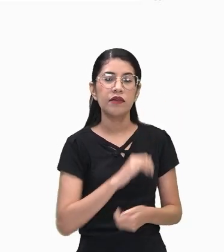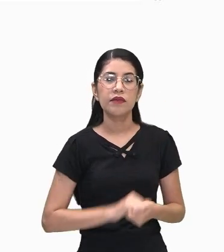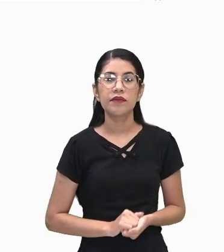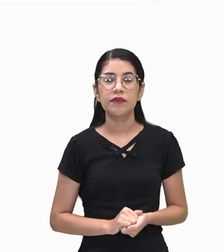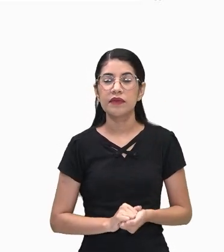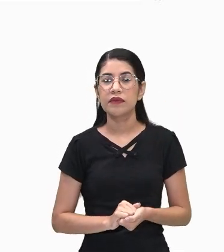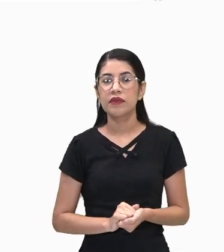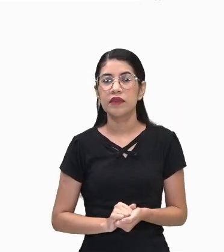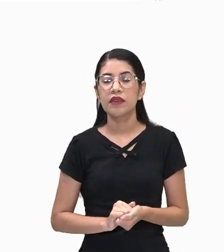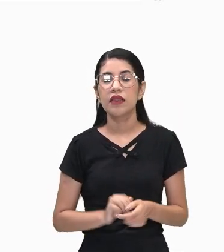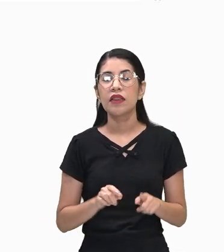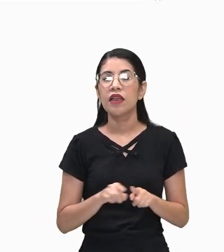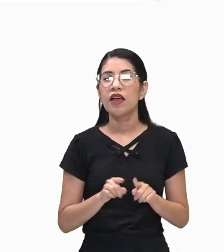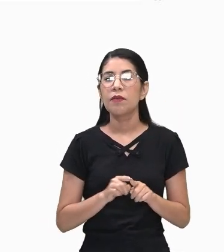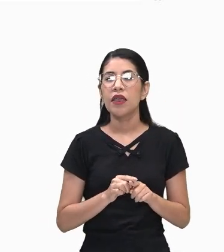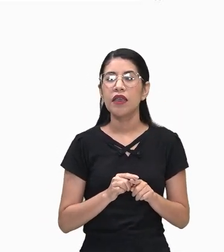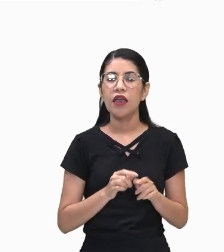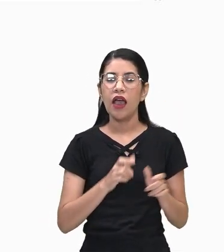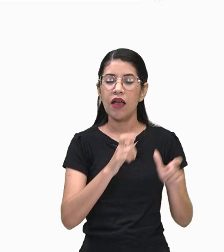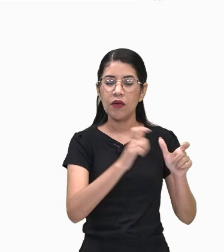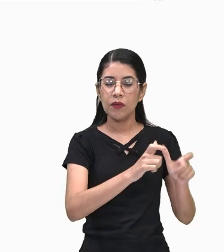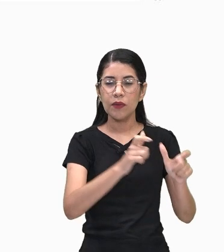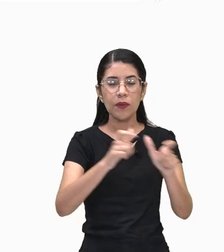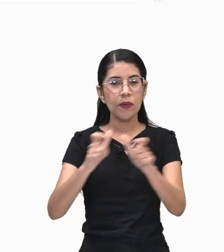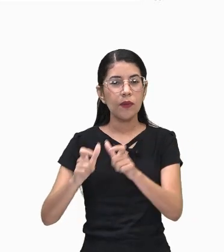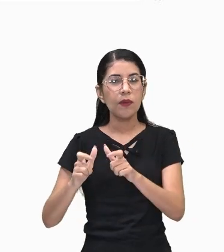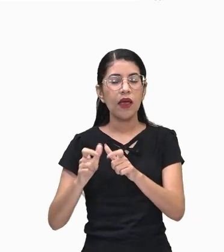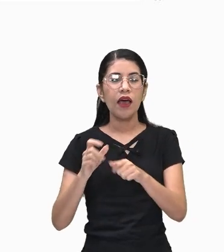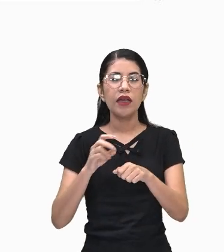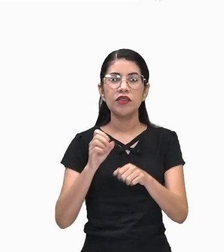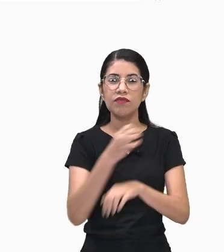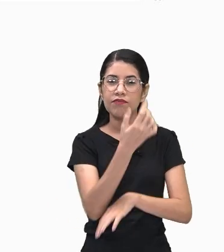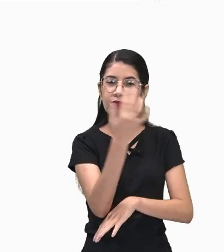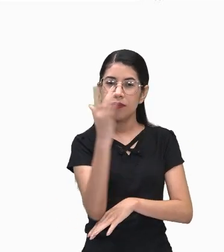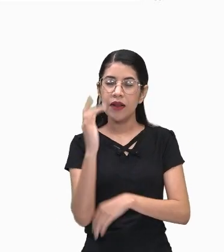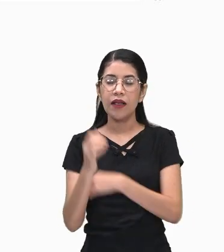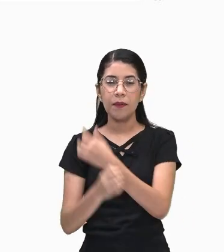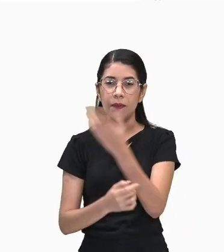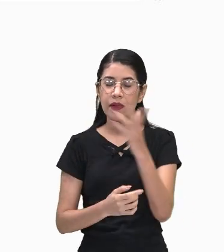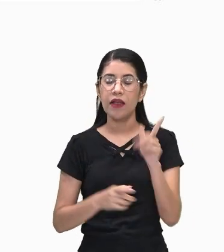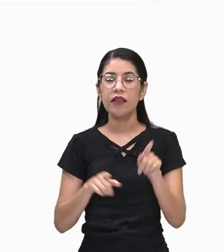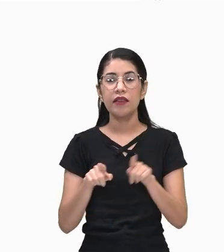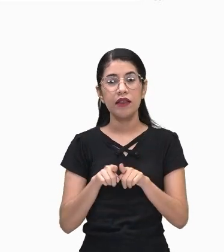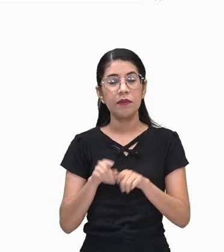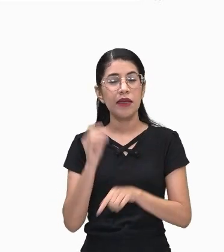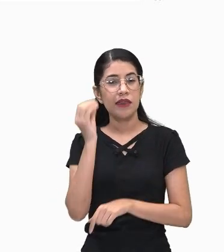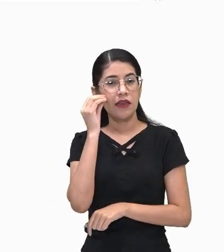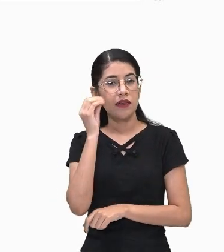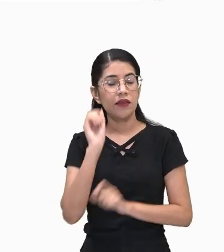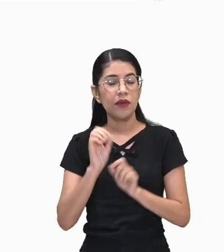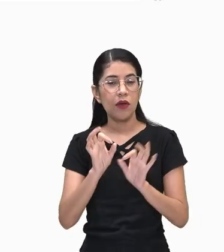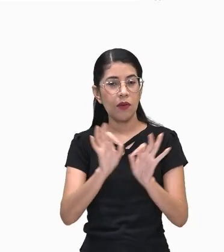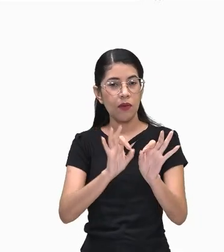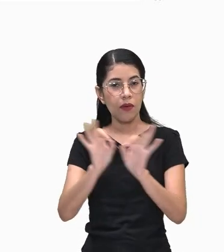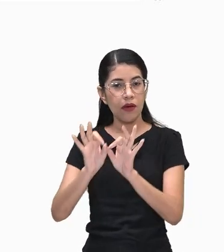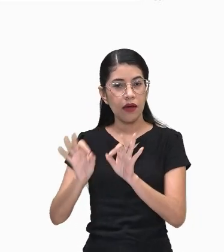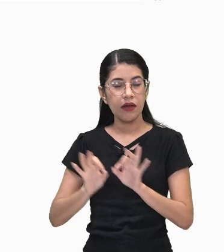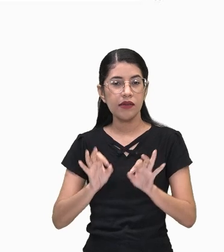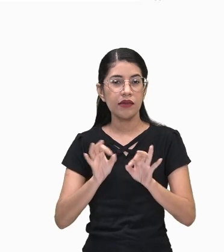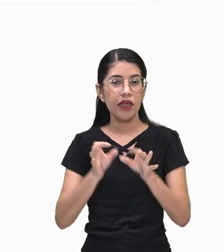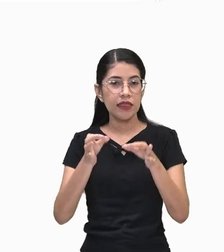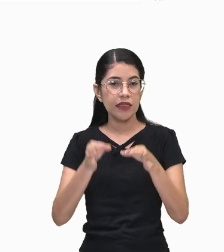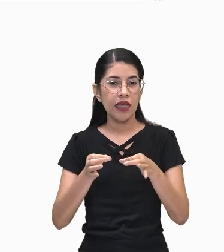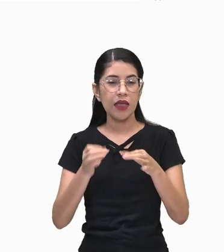estabelecer onde vai ser as áreas verdes naquela cidade, buscando sempre organizar o espaço